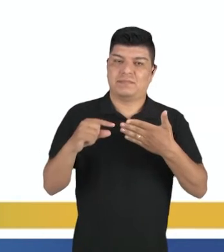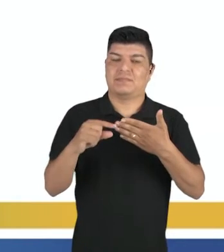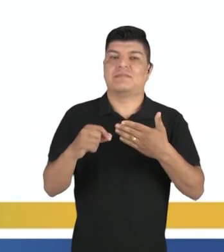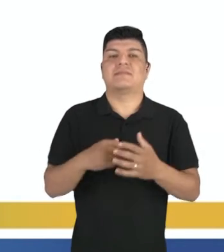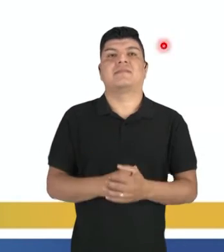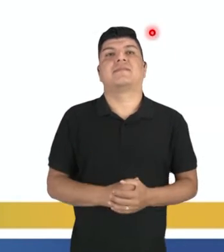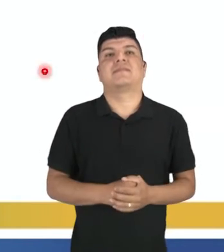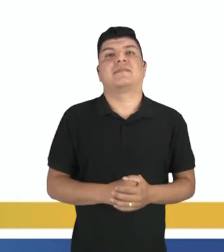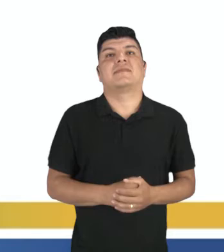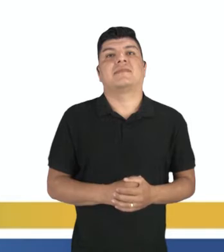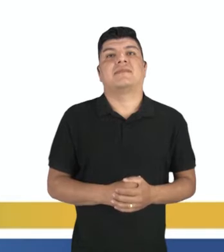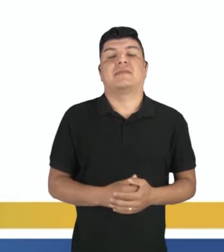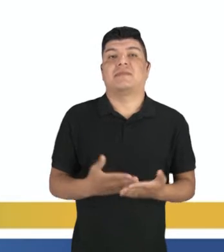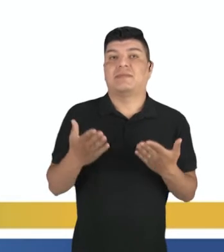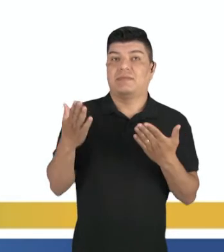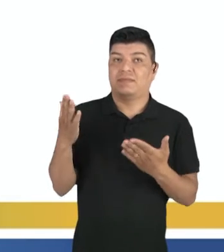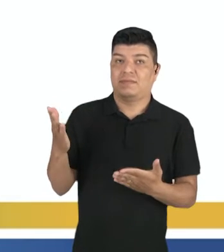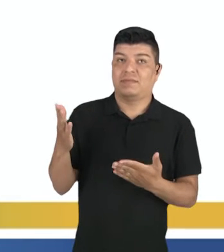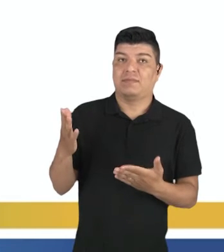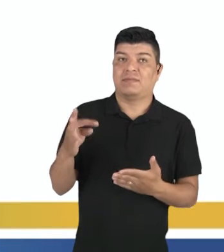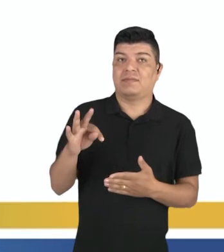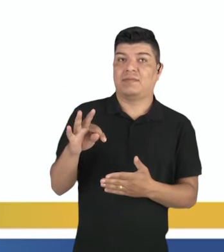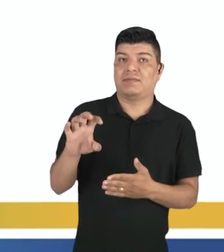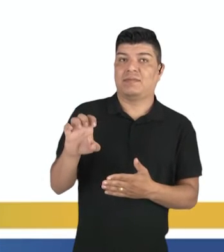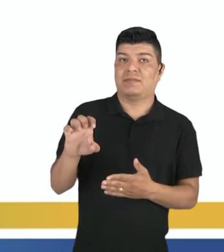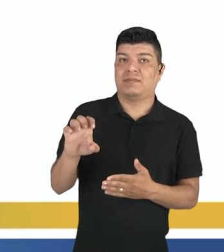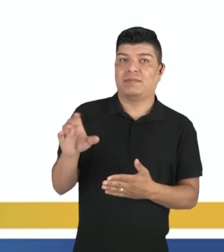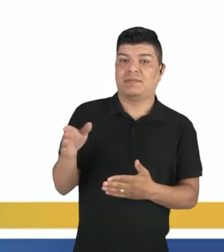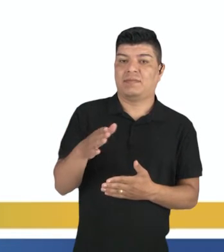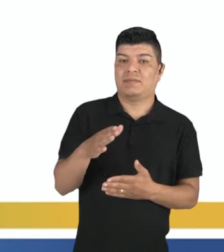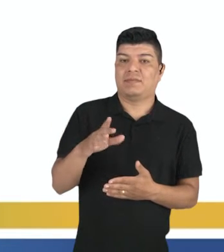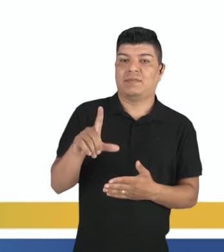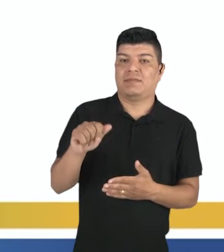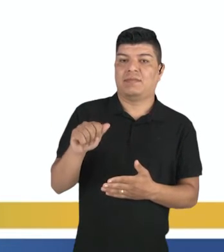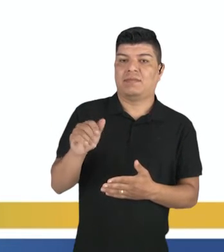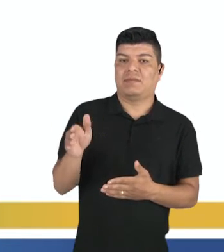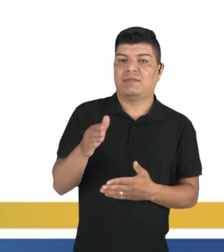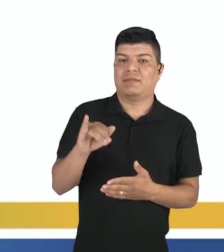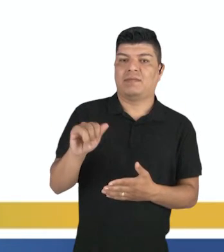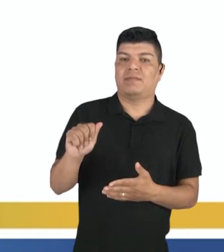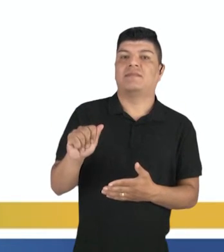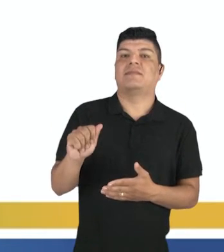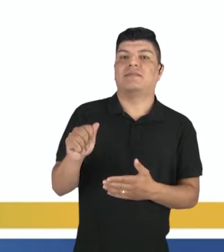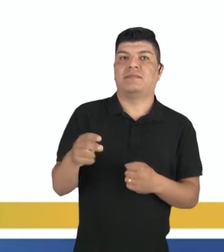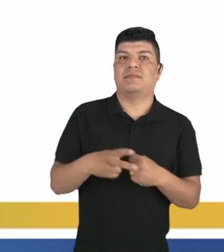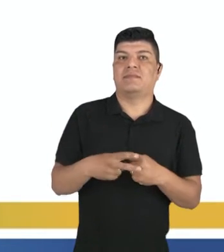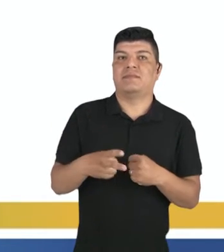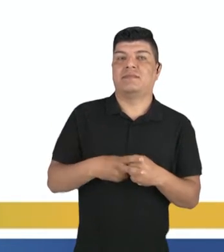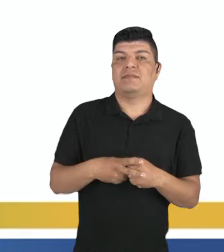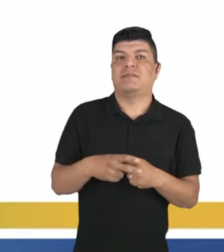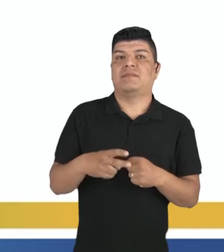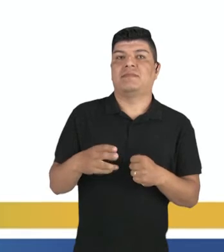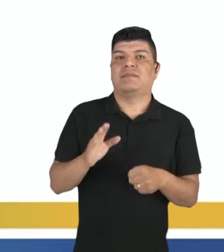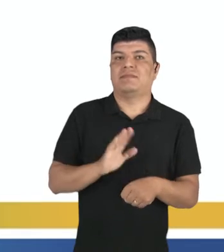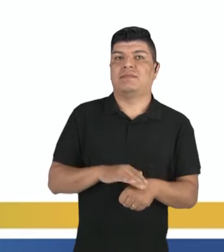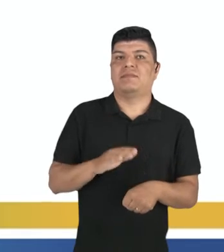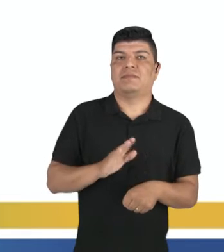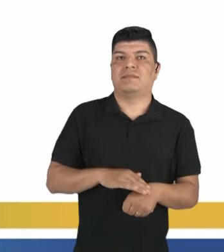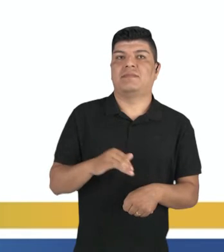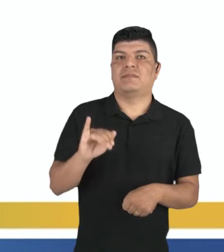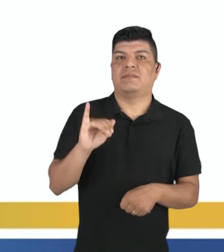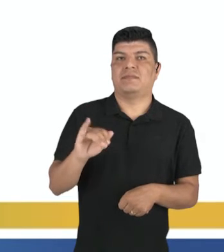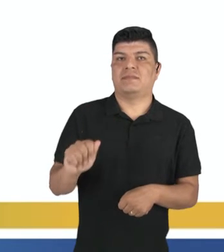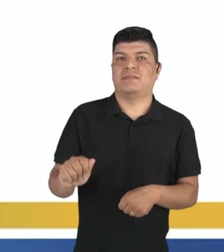Então, esse daqui, tê-la-ia, o verbo mais o pronome e a desinência,